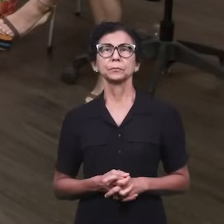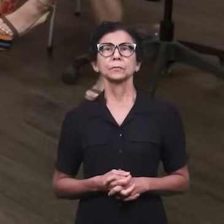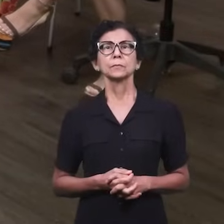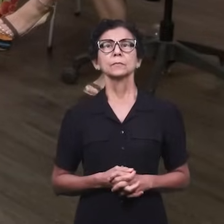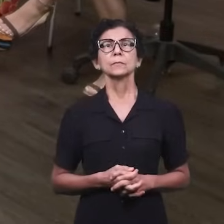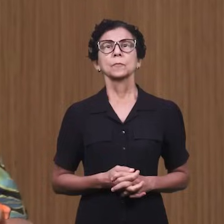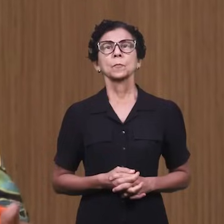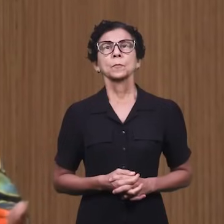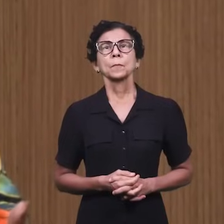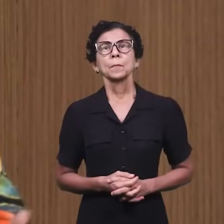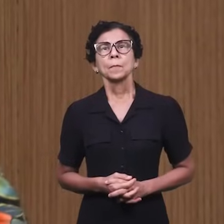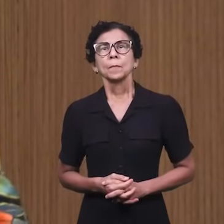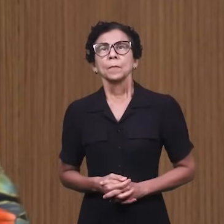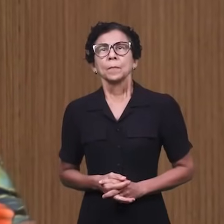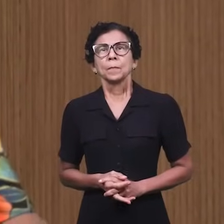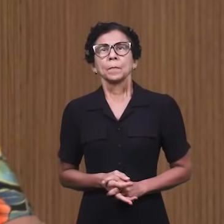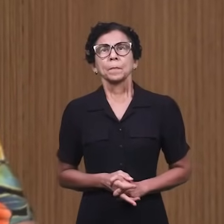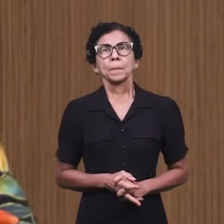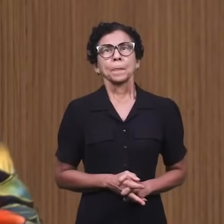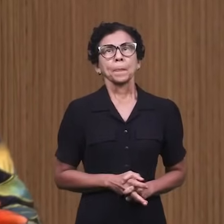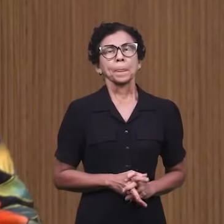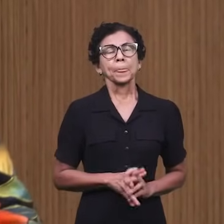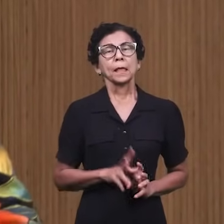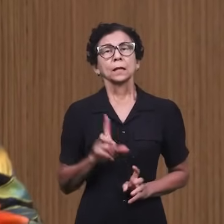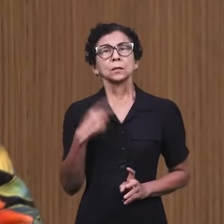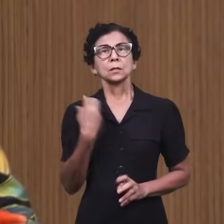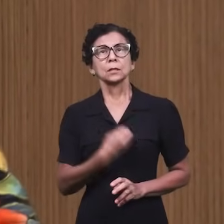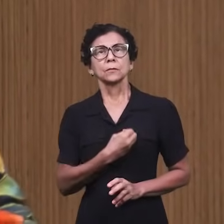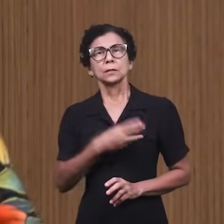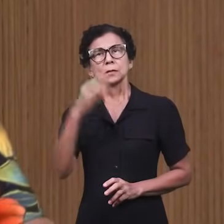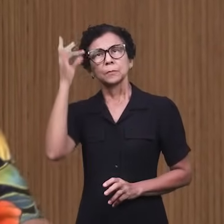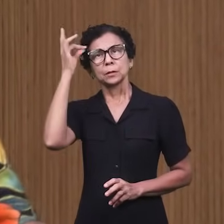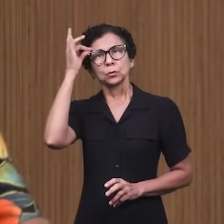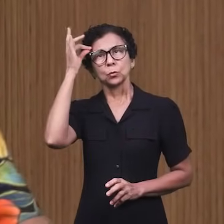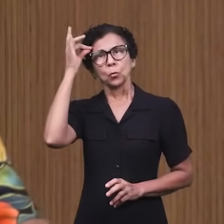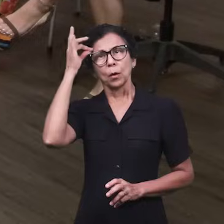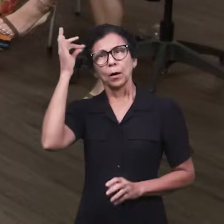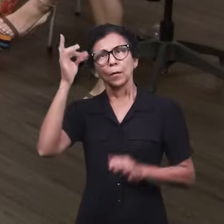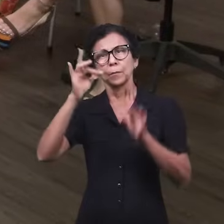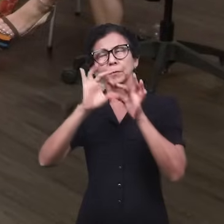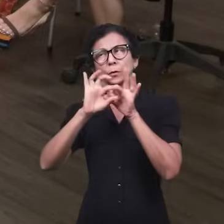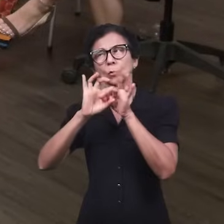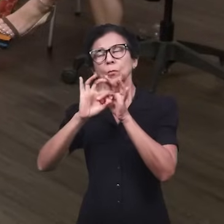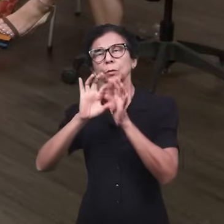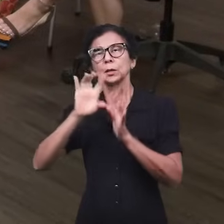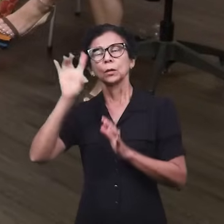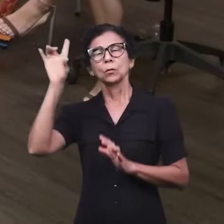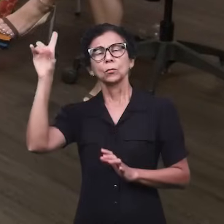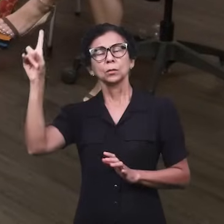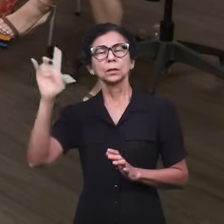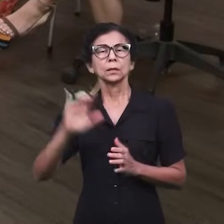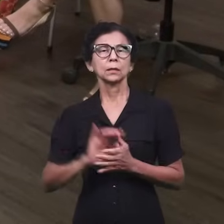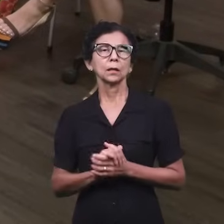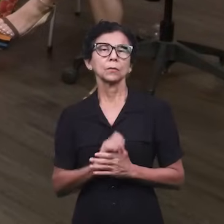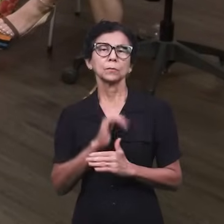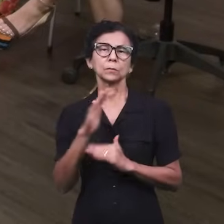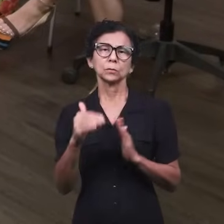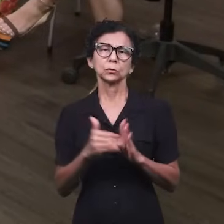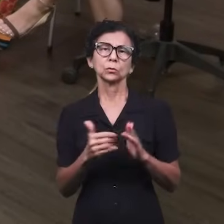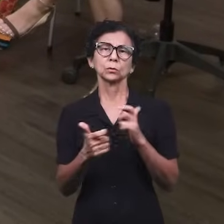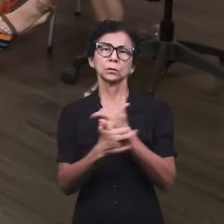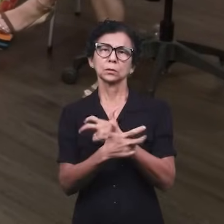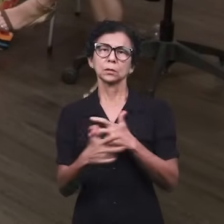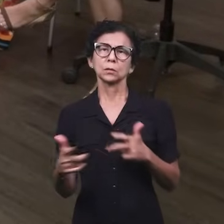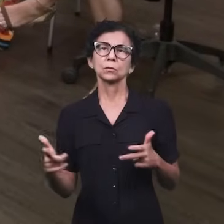quando a vida espiritual tá boa com Deus que nós estamos nos alimentando cada dia mais da palavra acaba que em todos os aspectos da nossa